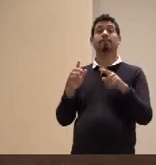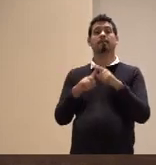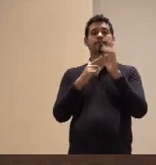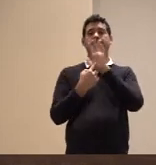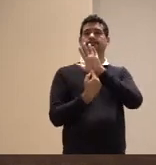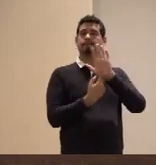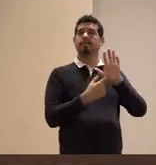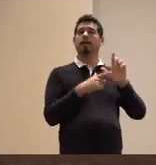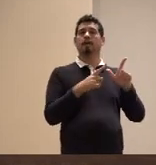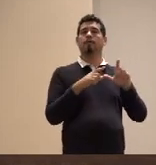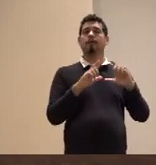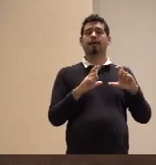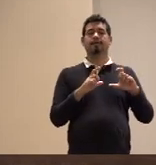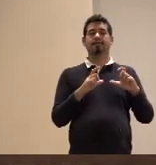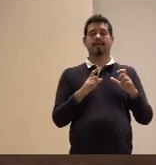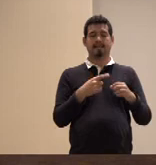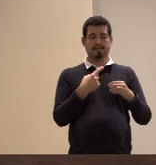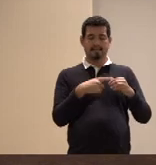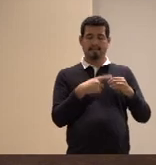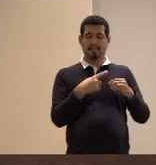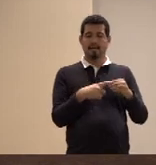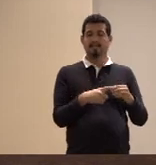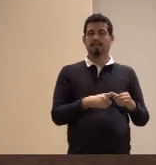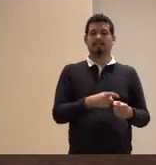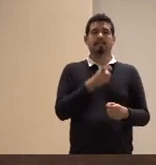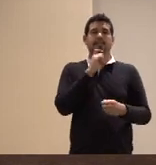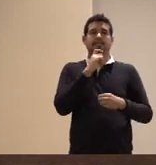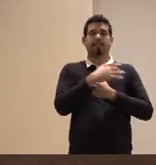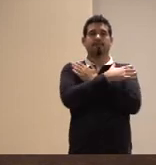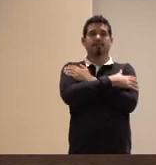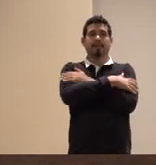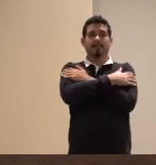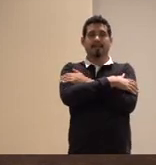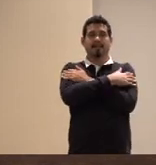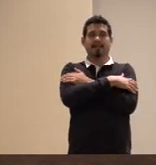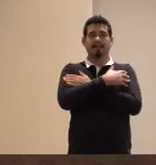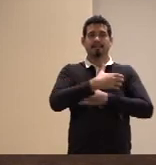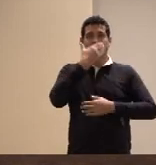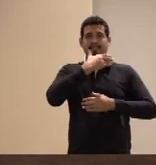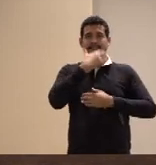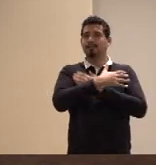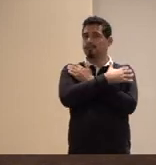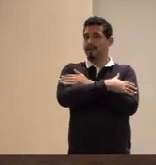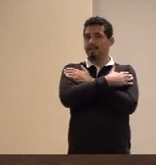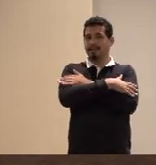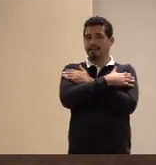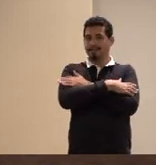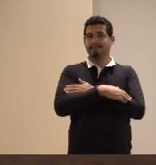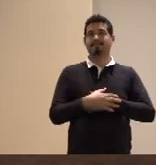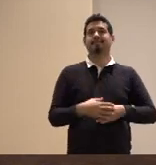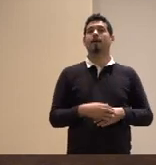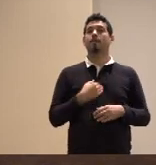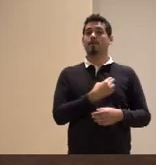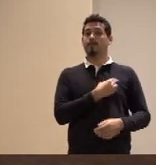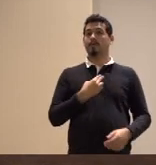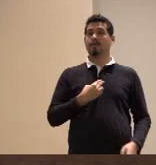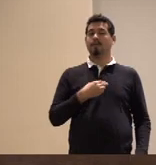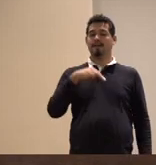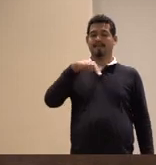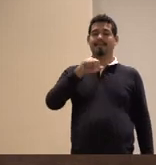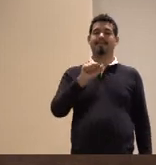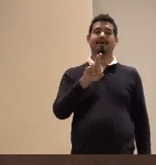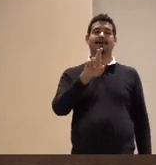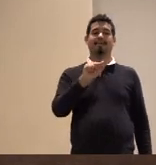agora para o município de São Joaquim fazer a apresentação deles. Bom dia a todos. Então, meu nome é Nara.